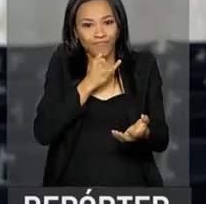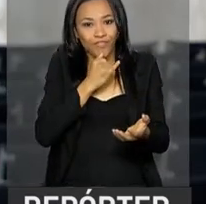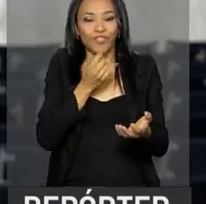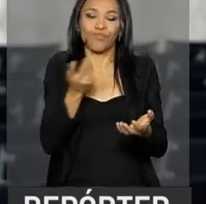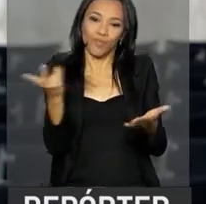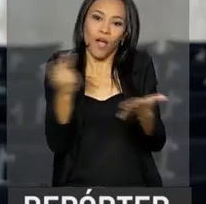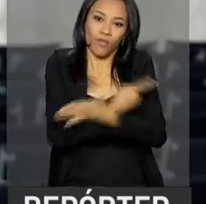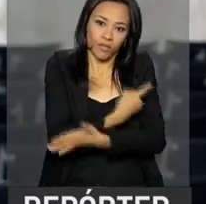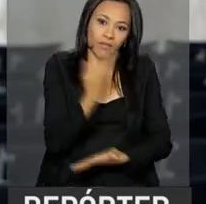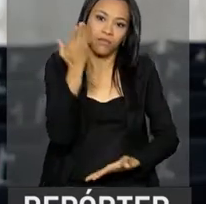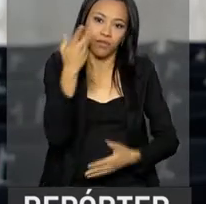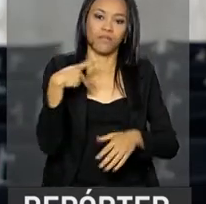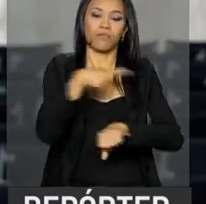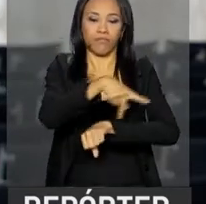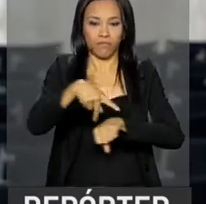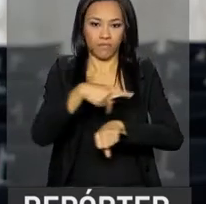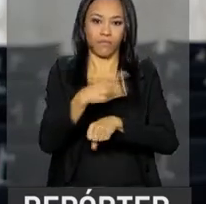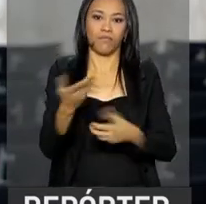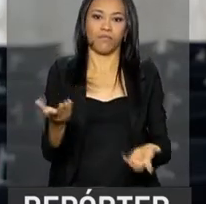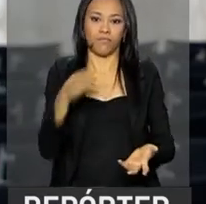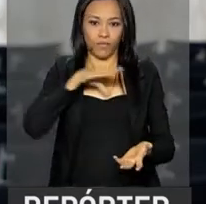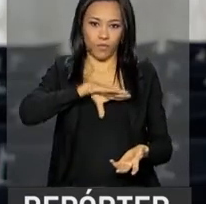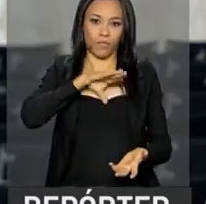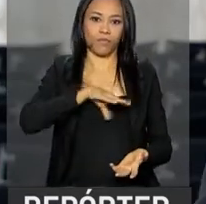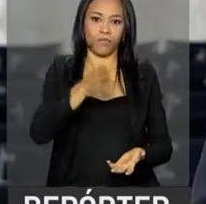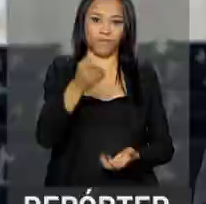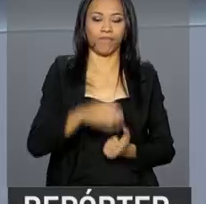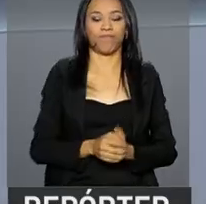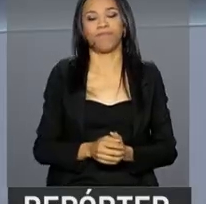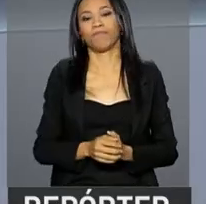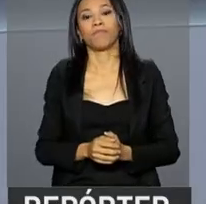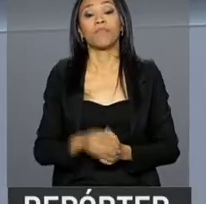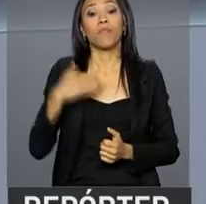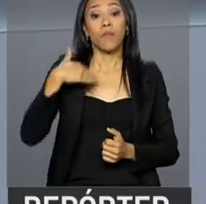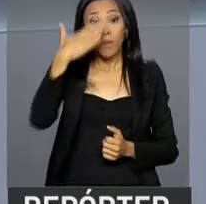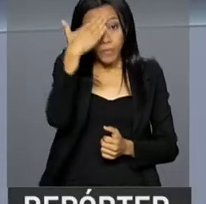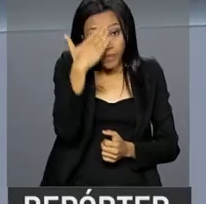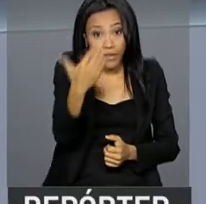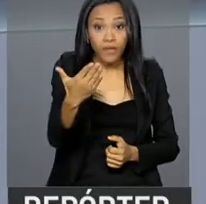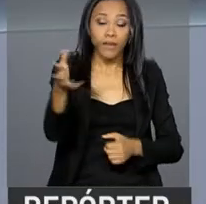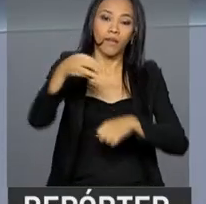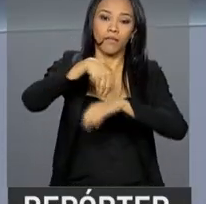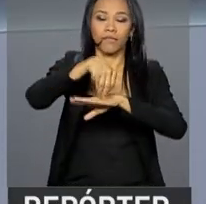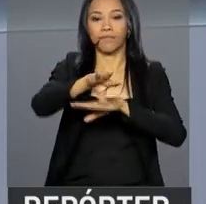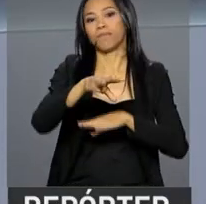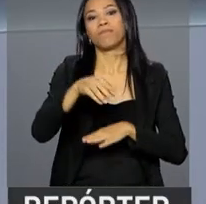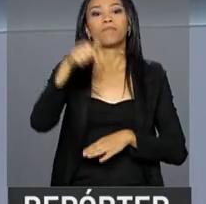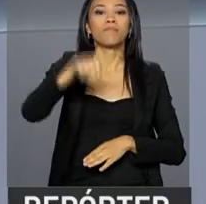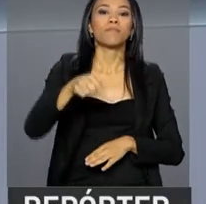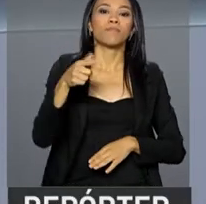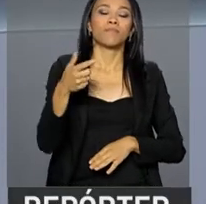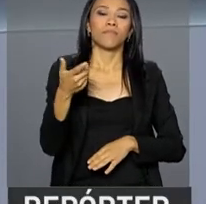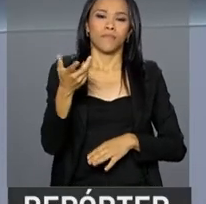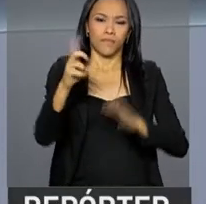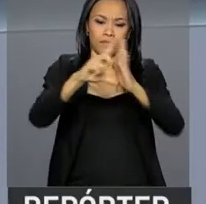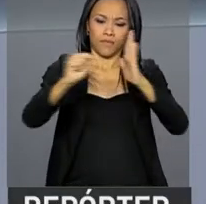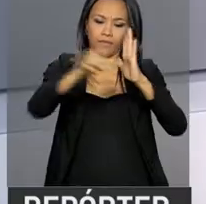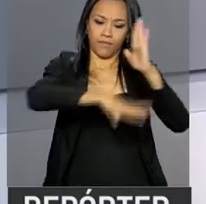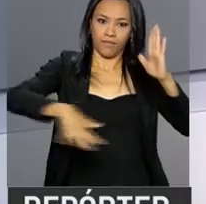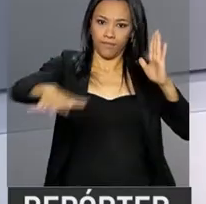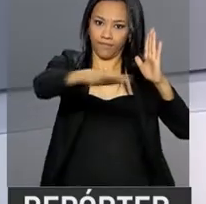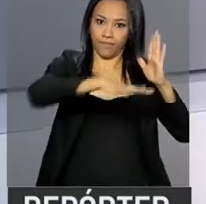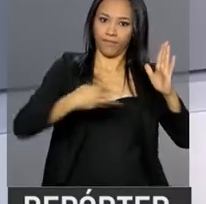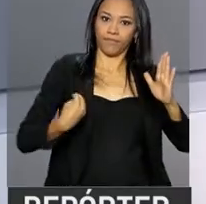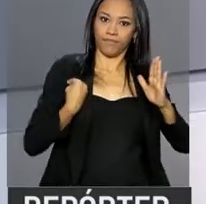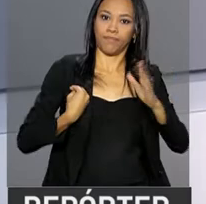em portugal renato voltou com o seu estúdio obrigada são pedro pelas suas informações ao vivo direto do palácio do planalto